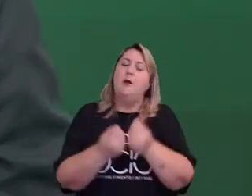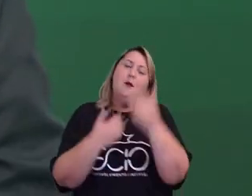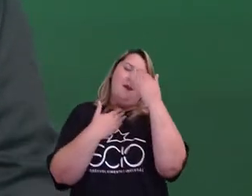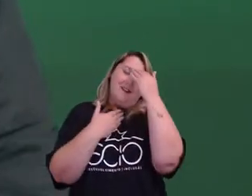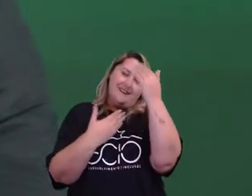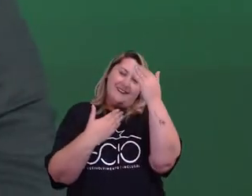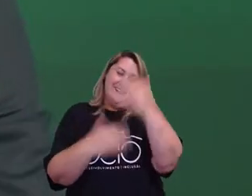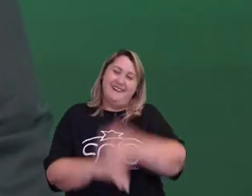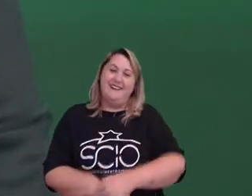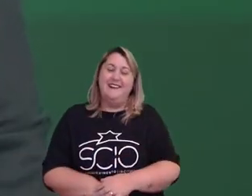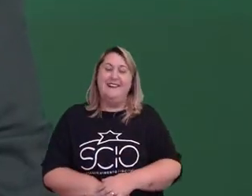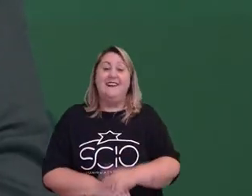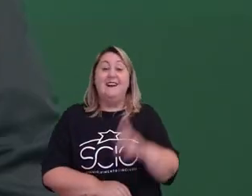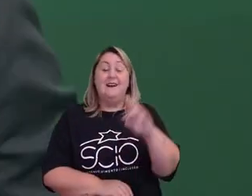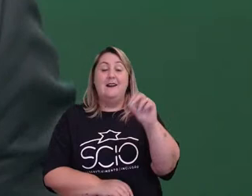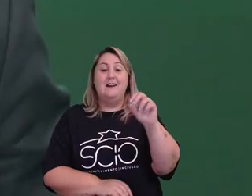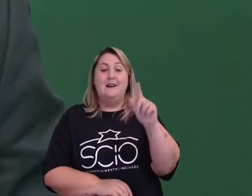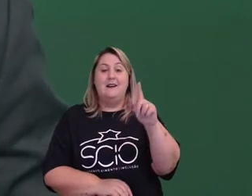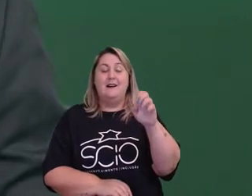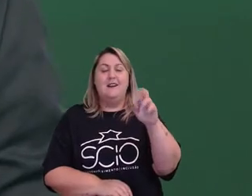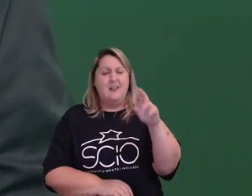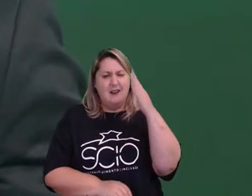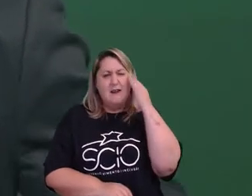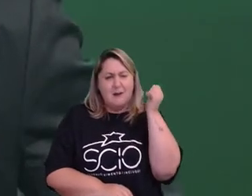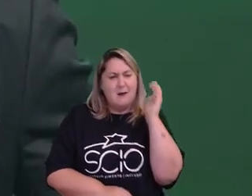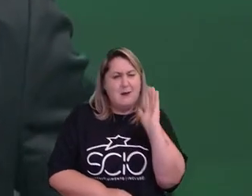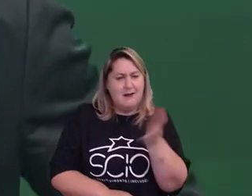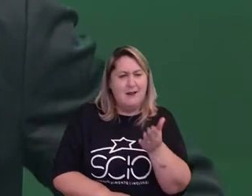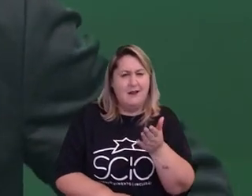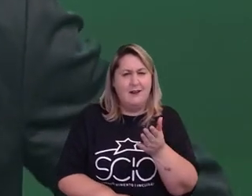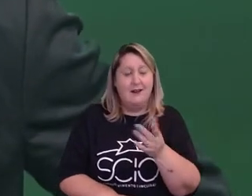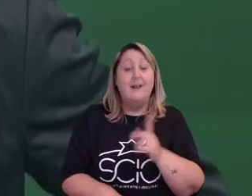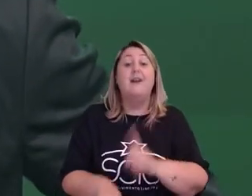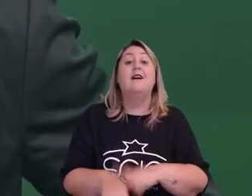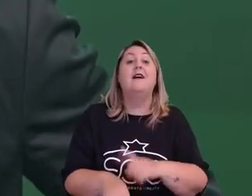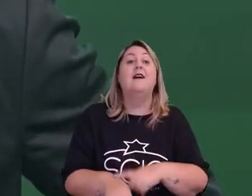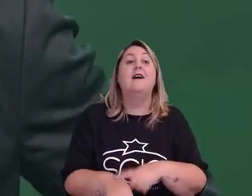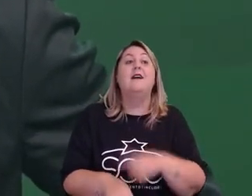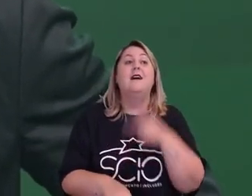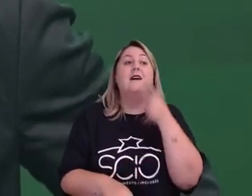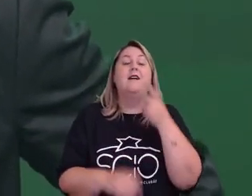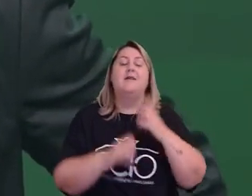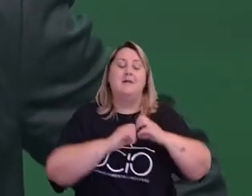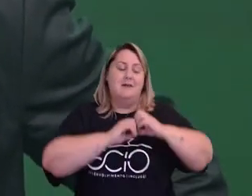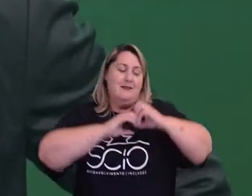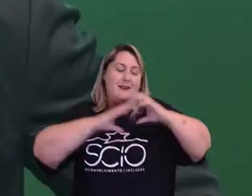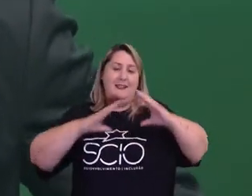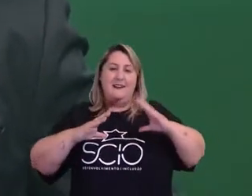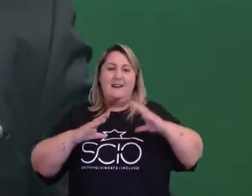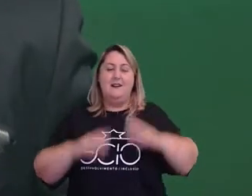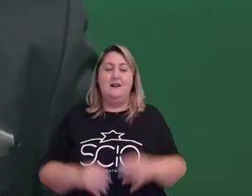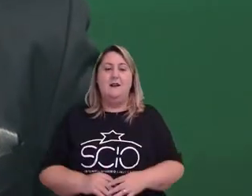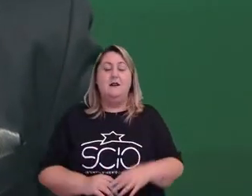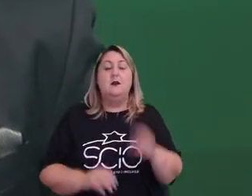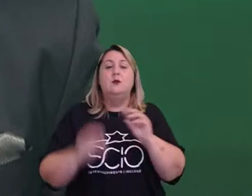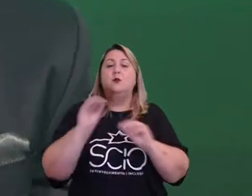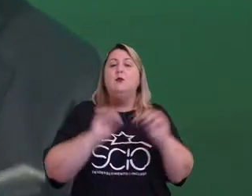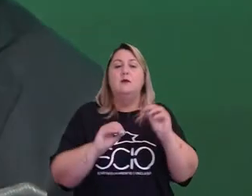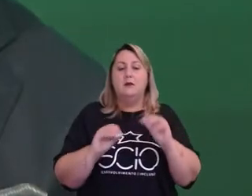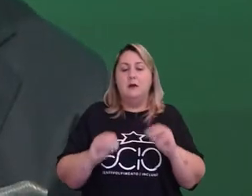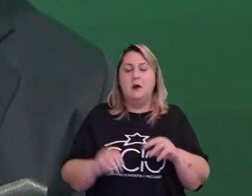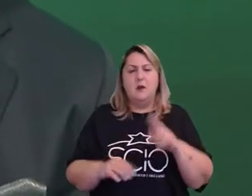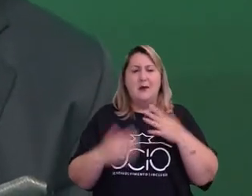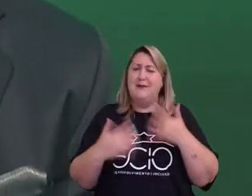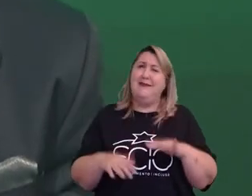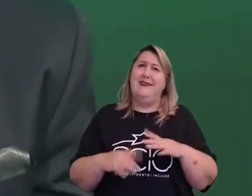muito obrigado. E o Roger, ele já sabe, né? Essa hora que a gente fala com o coração, a gente quer se despedir, mas